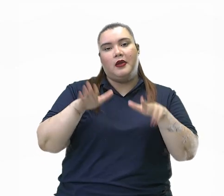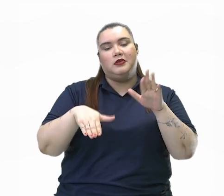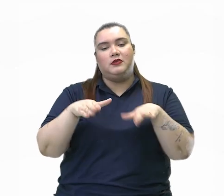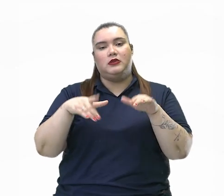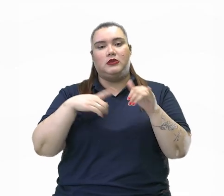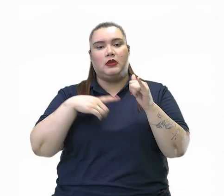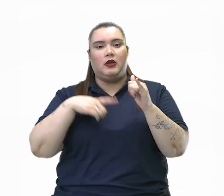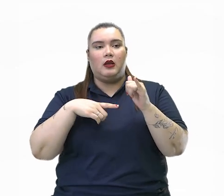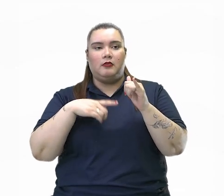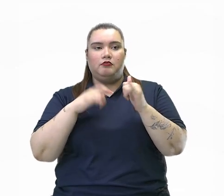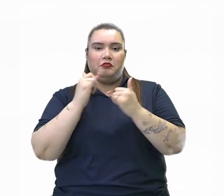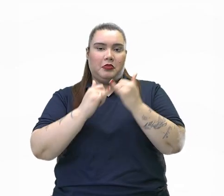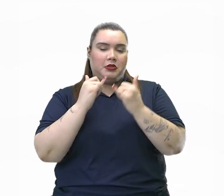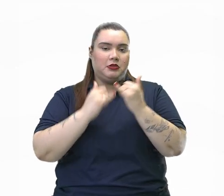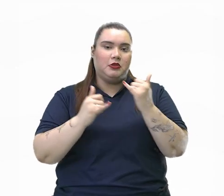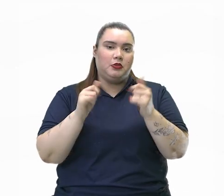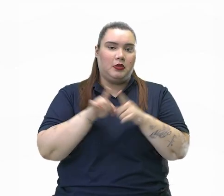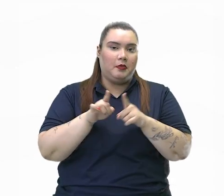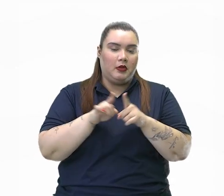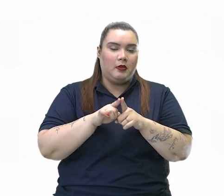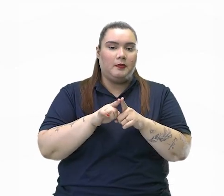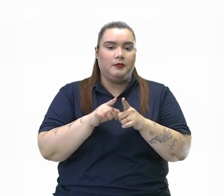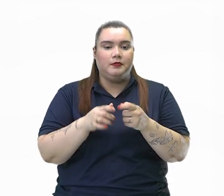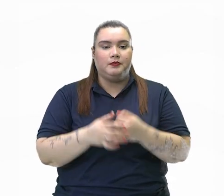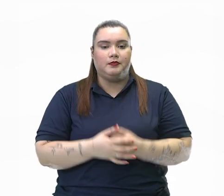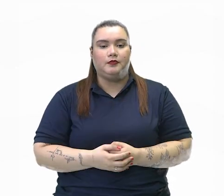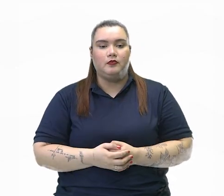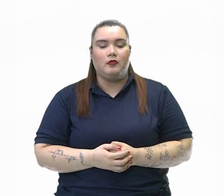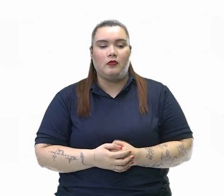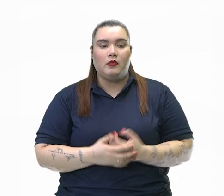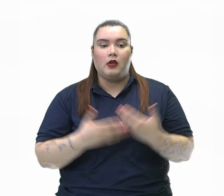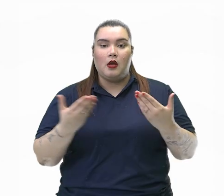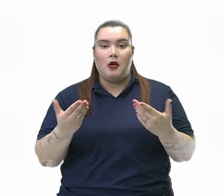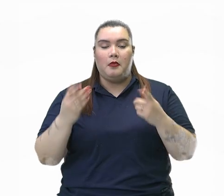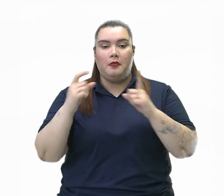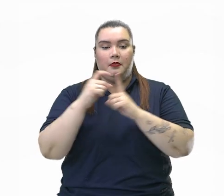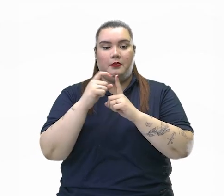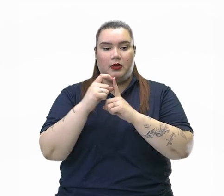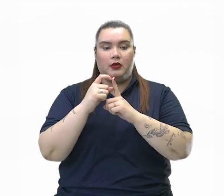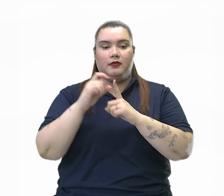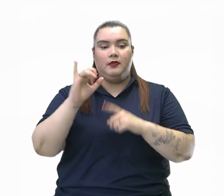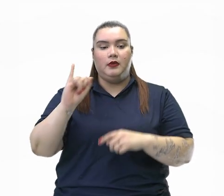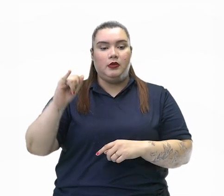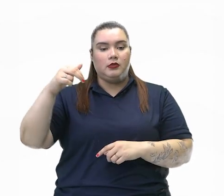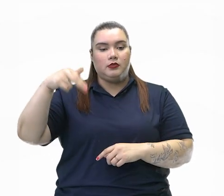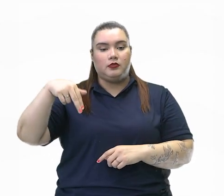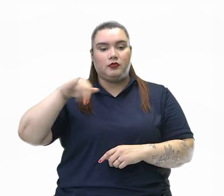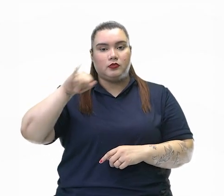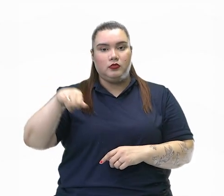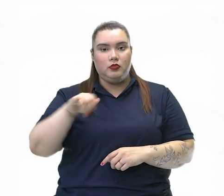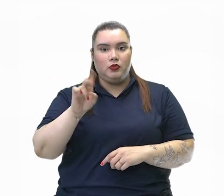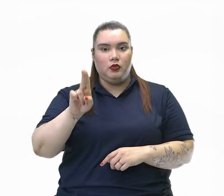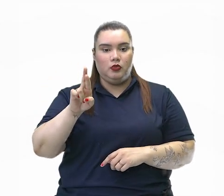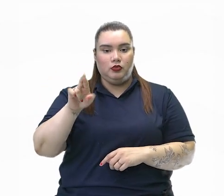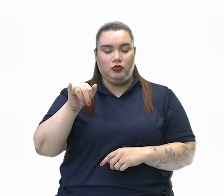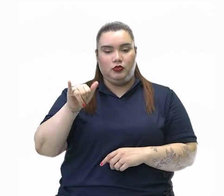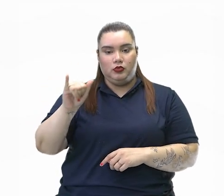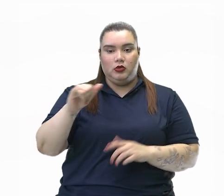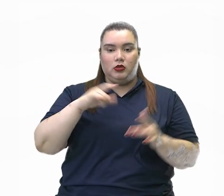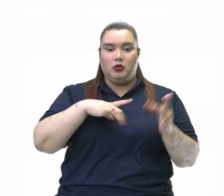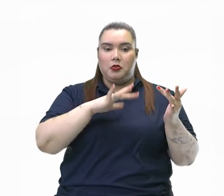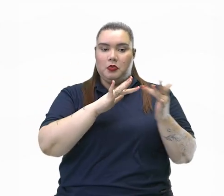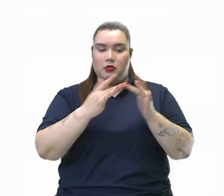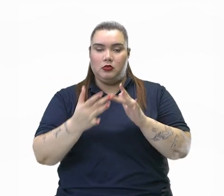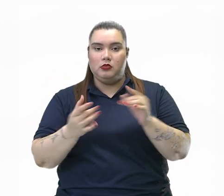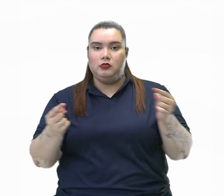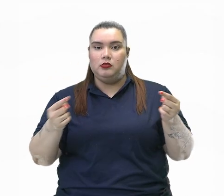uma diferença bastante grande, tá? Aí nós temos injury também, que é uma palavra que orbita esse contexto,